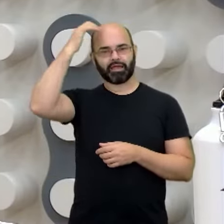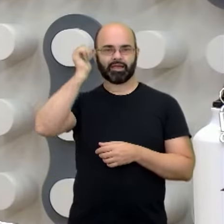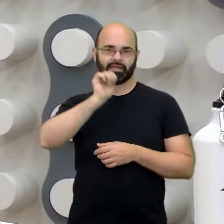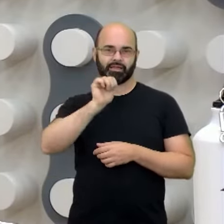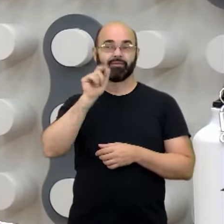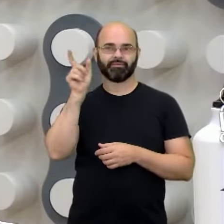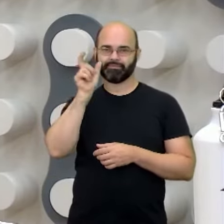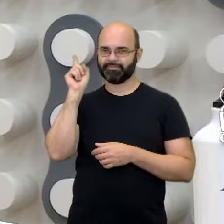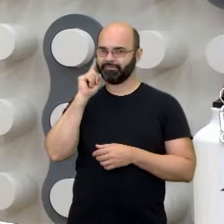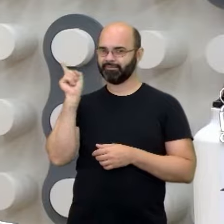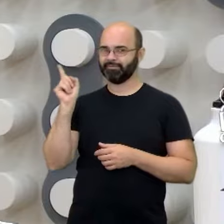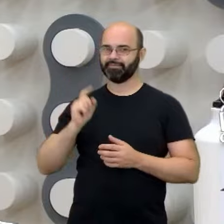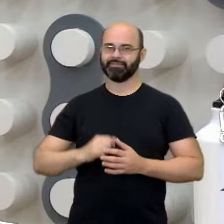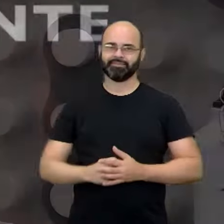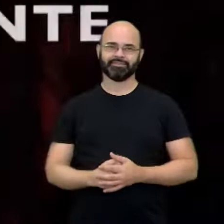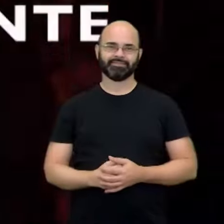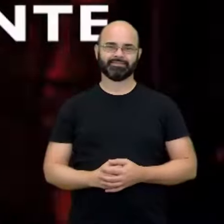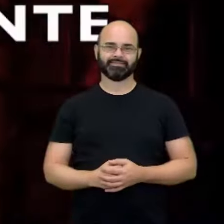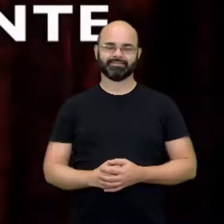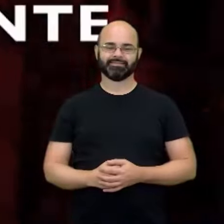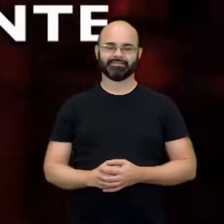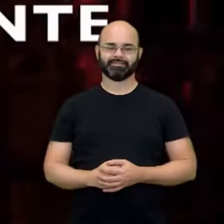sobre a Folia de Reis.